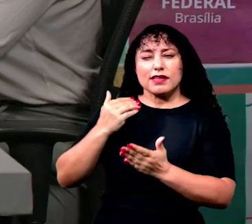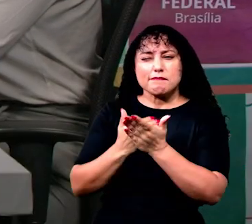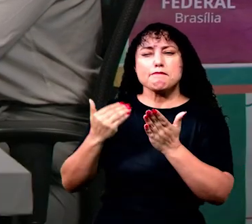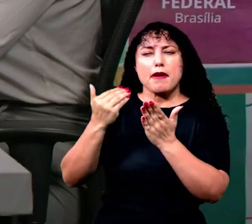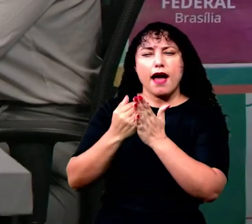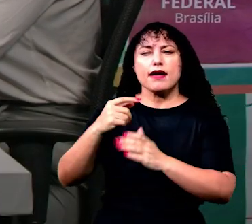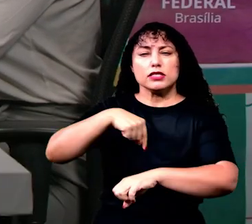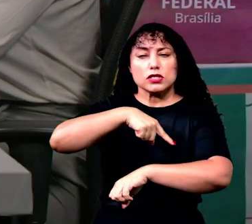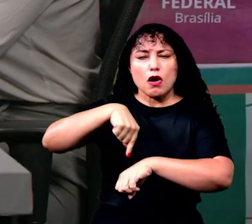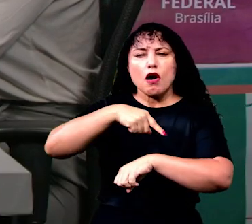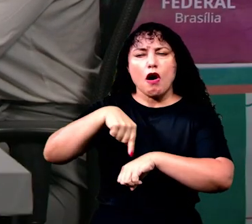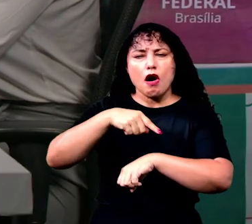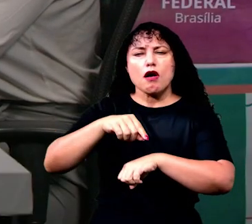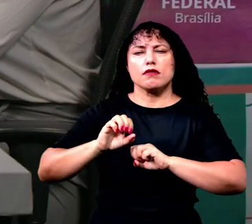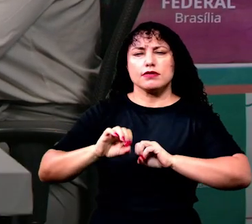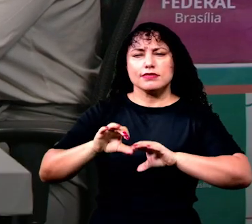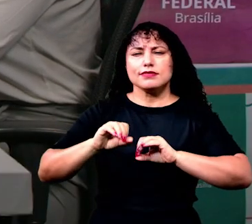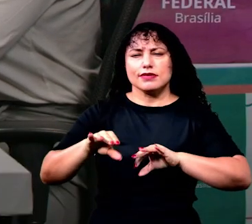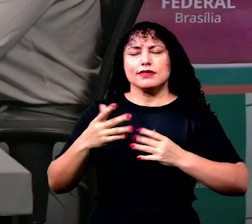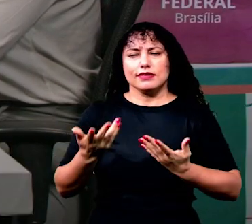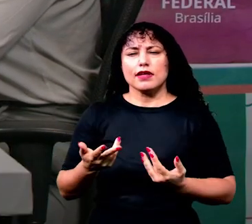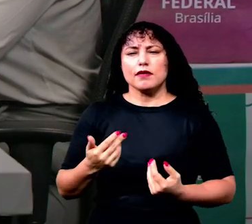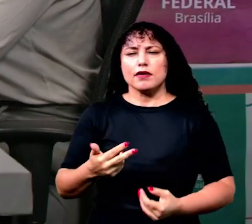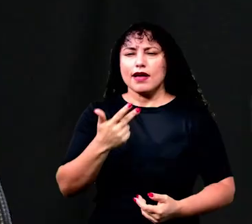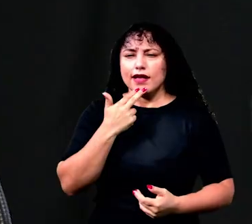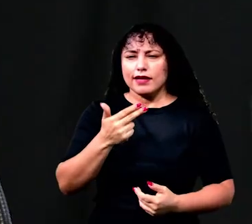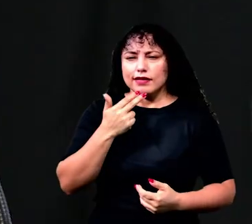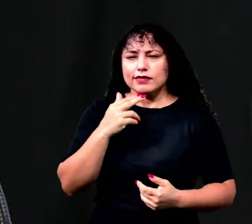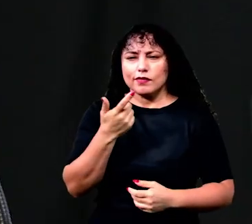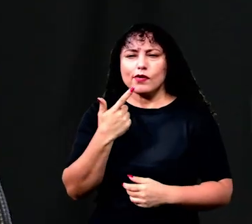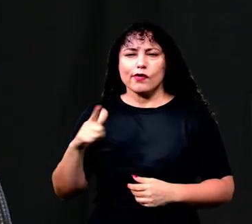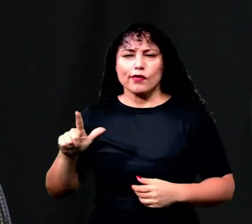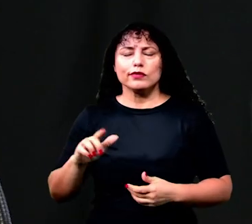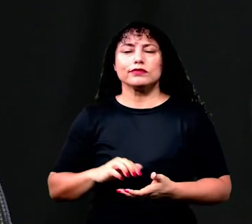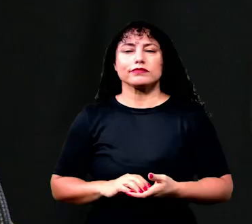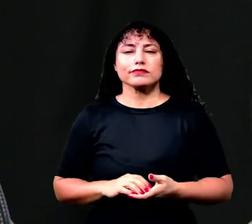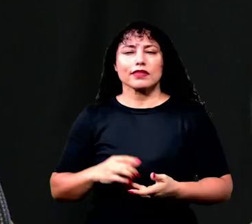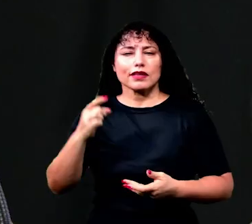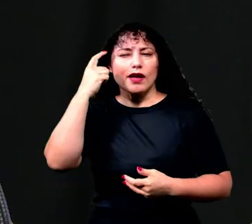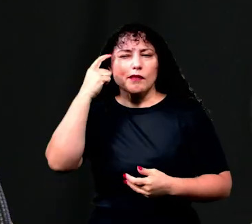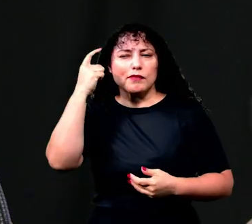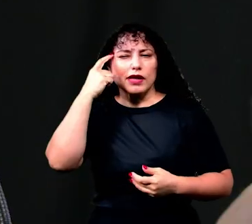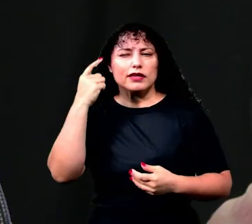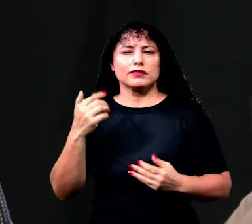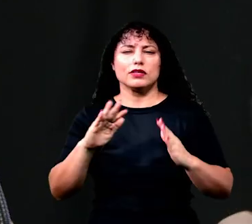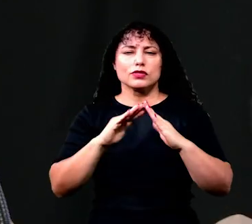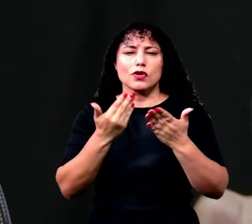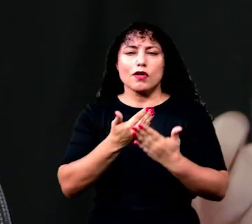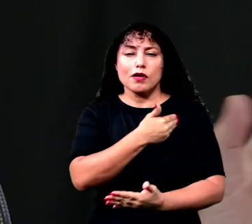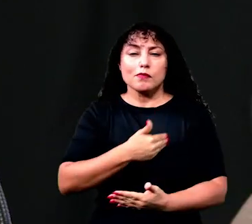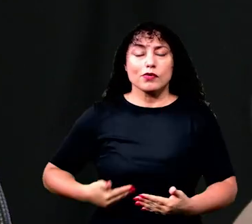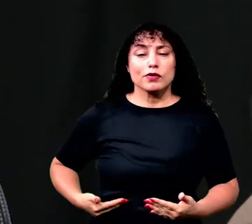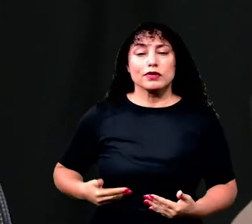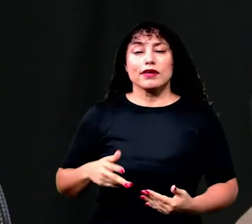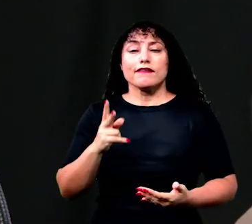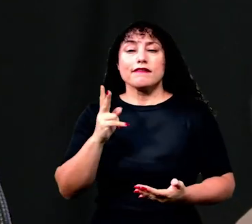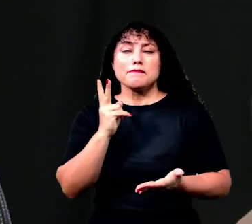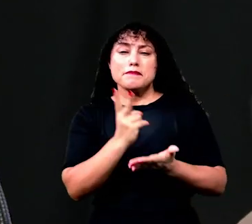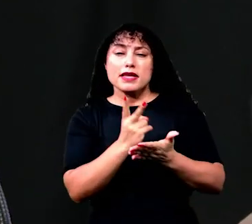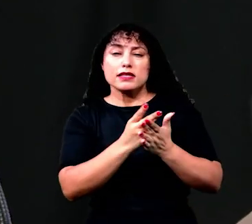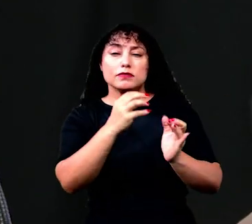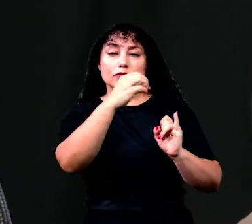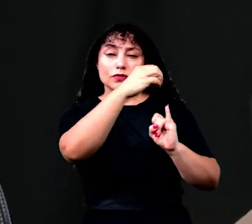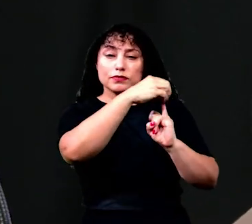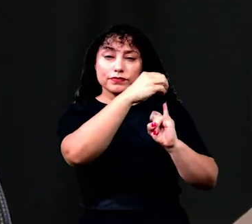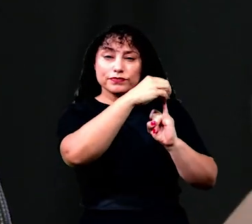horária, né, para as línguas estrangeiras. Mas eu penso que na escola pública, e eu diria mesmo no Instituto